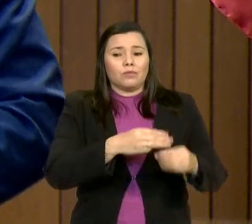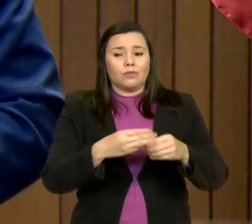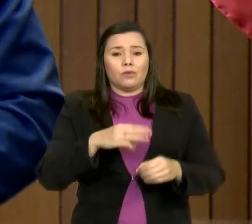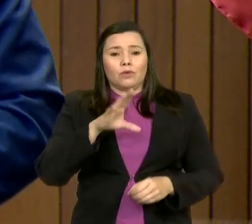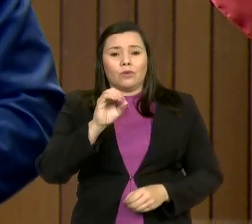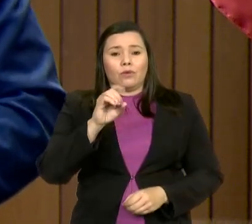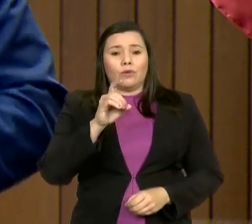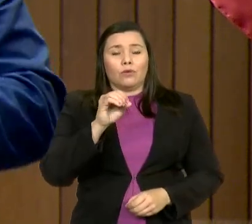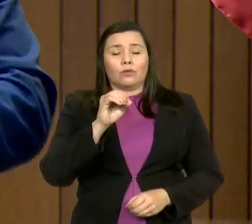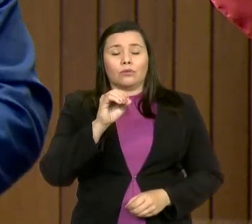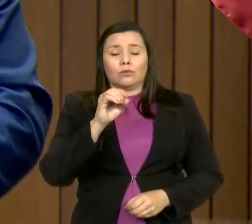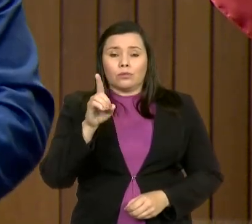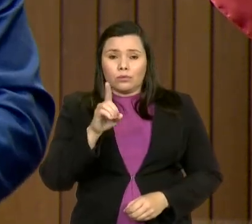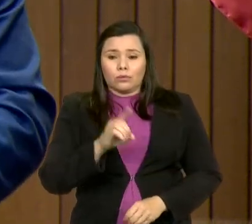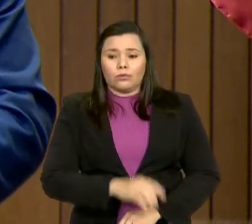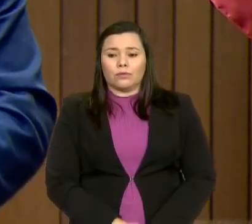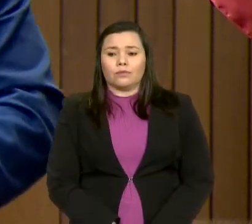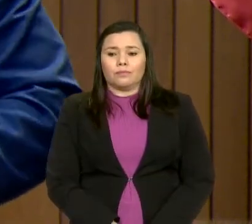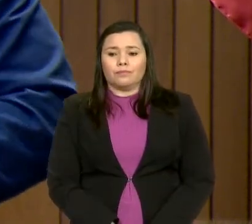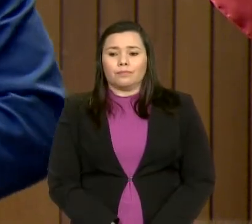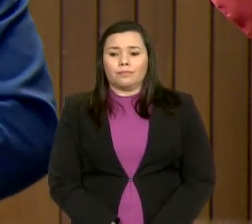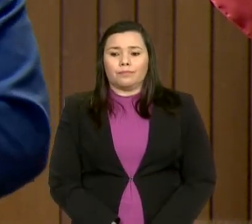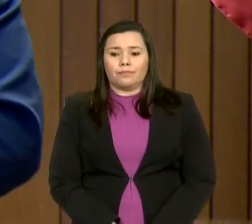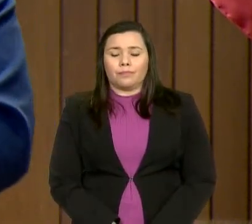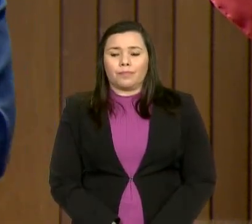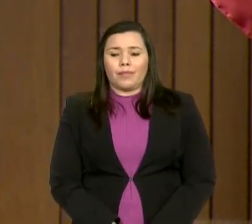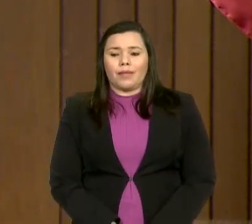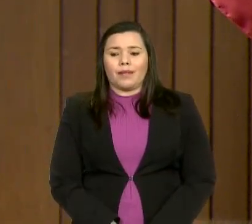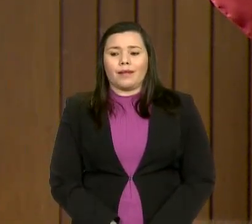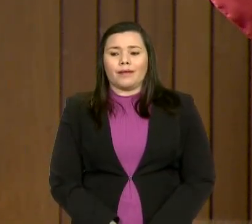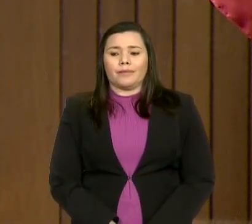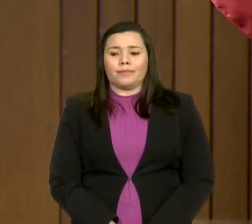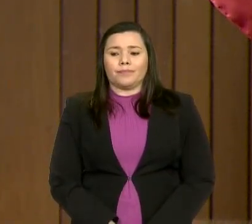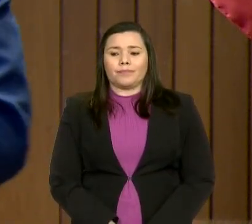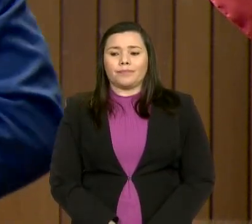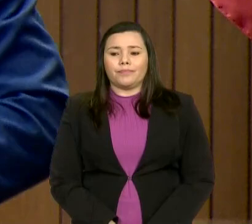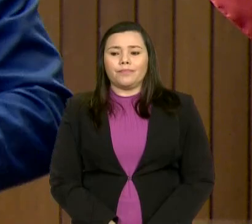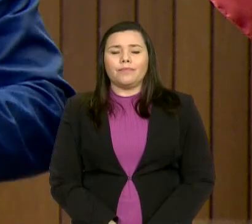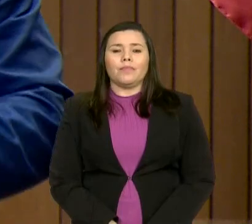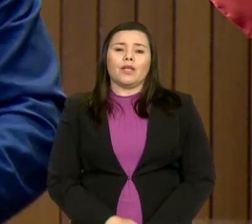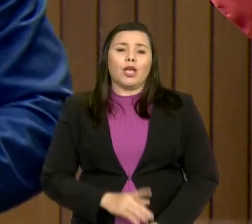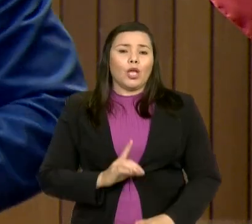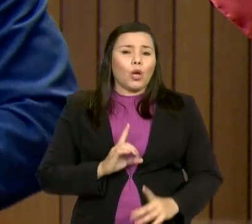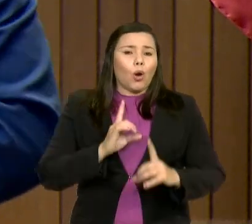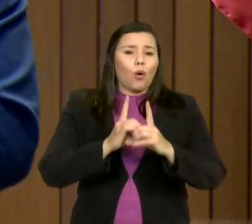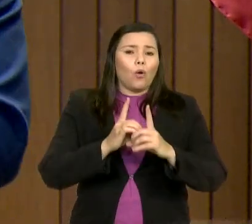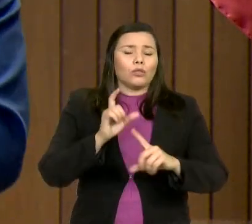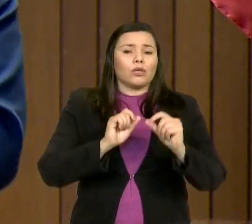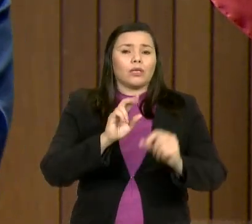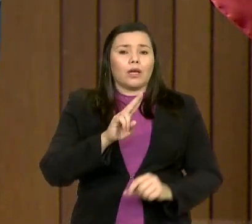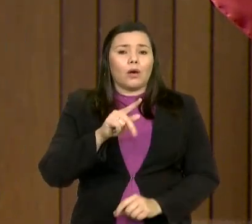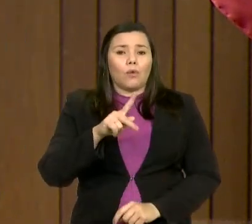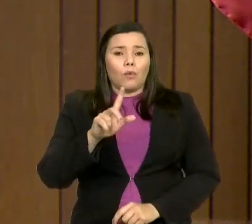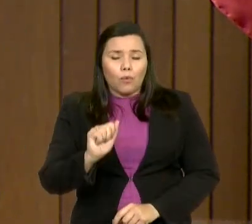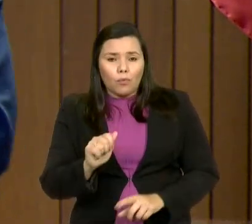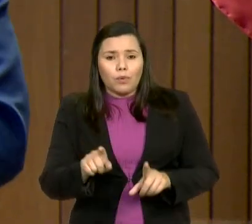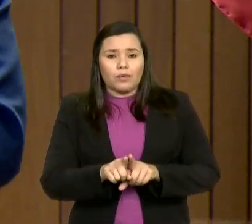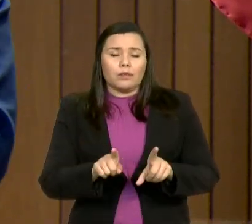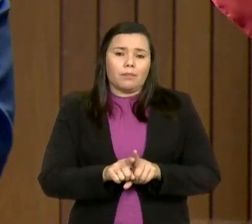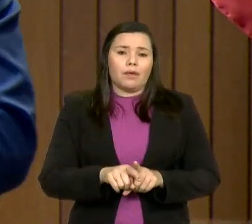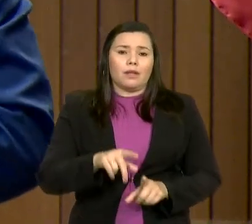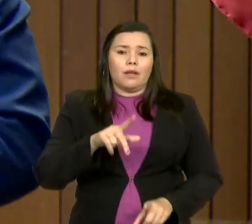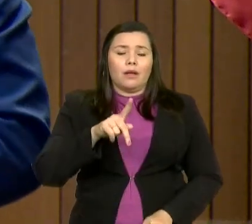Quando a cidade de Codó precisa de saúde, ele encontra na policlínica, encontra na UPA, encontra